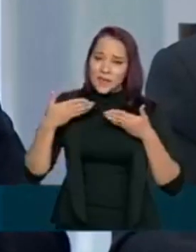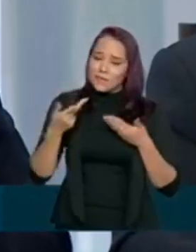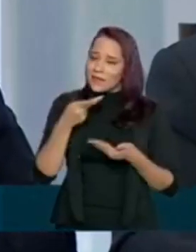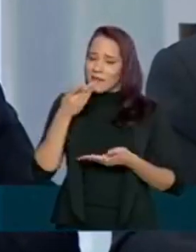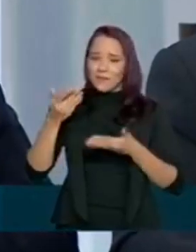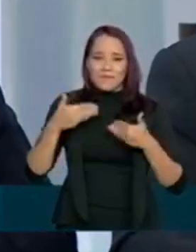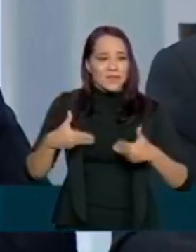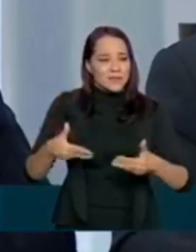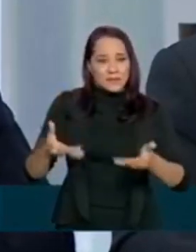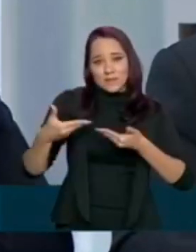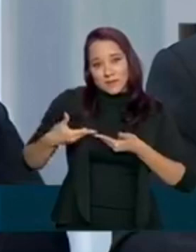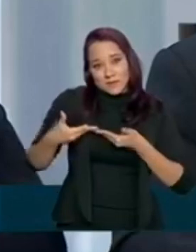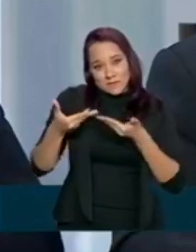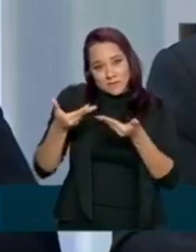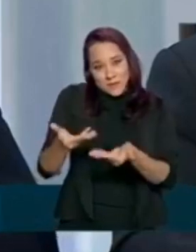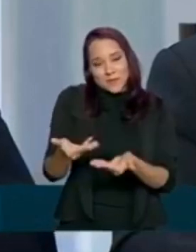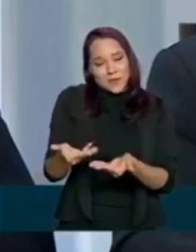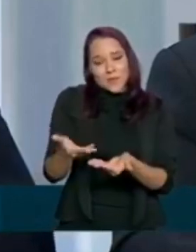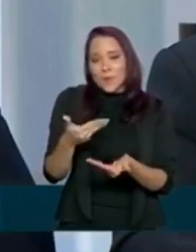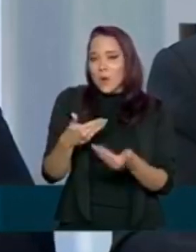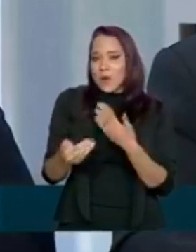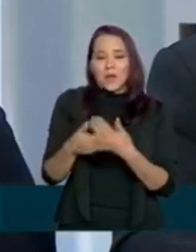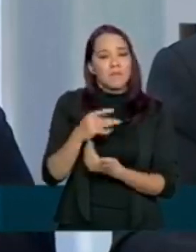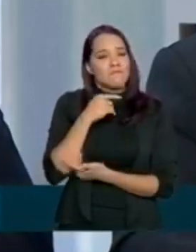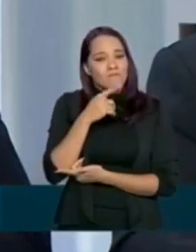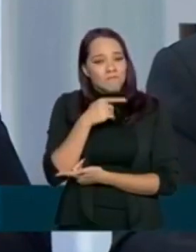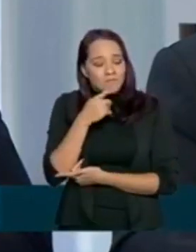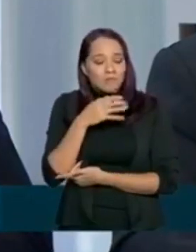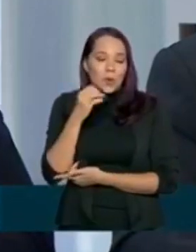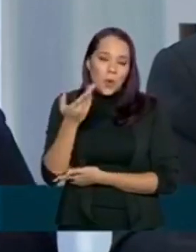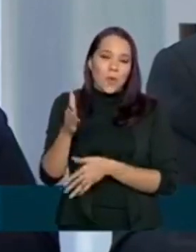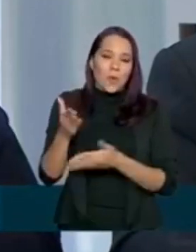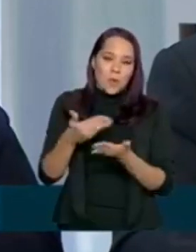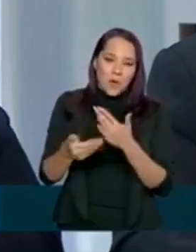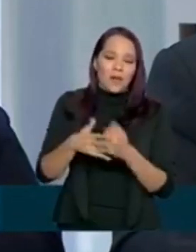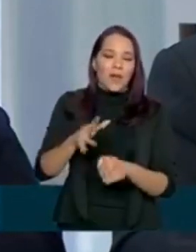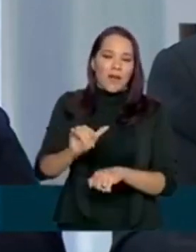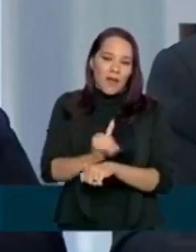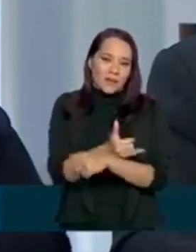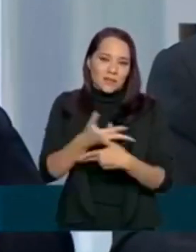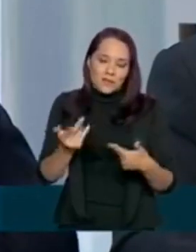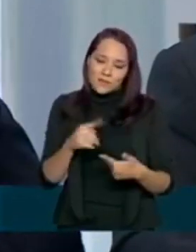disposição como sempre não é para qualquer dúvida ou para qualquer ação que nós podemos fazer em conjunto obrigado